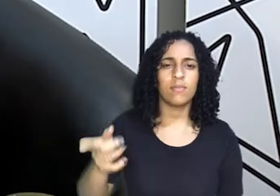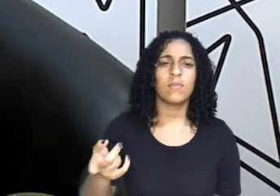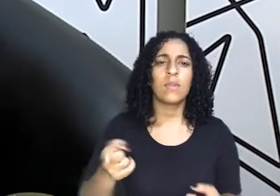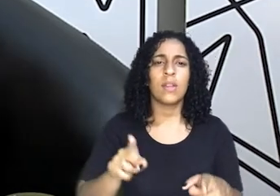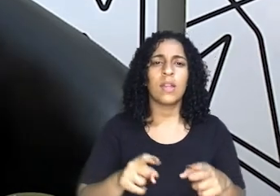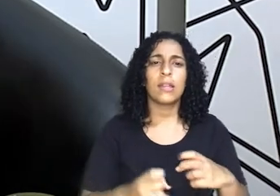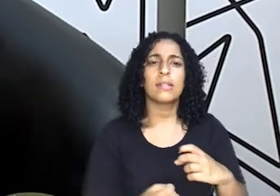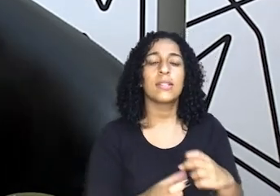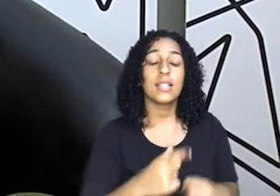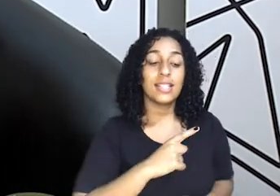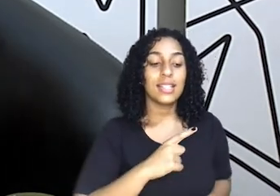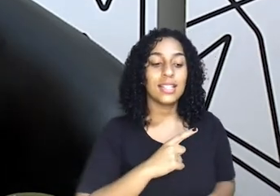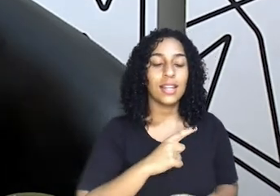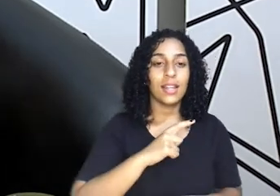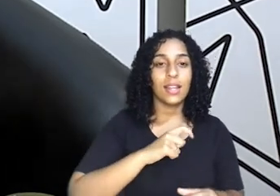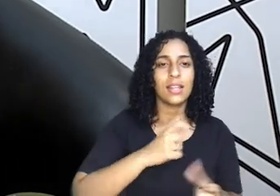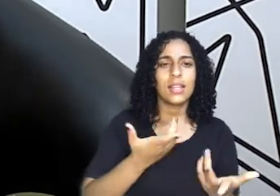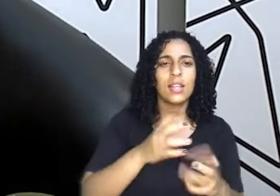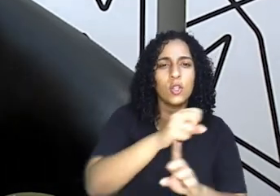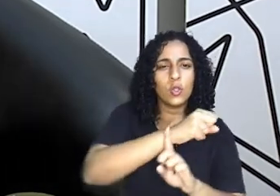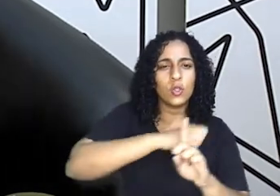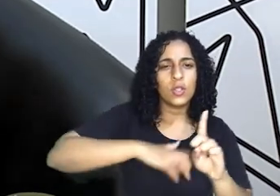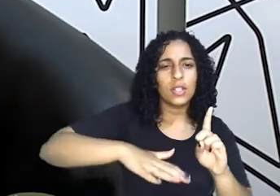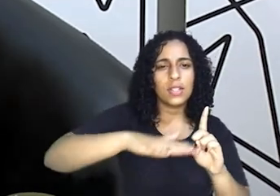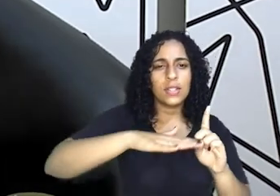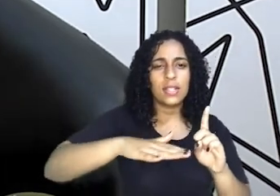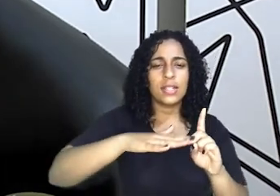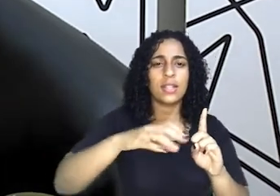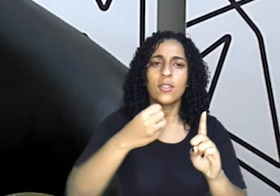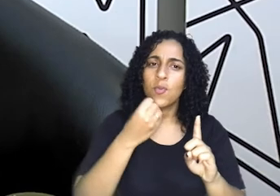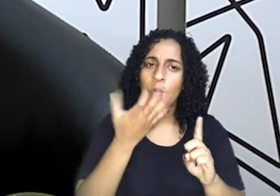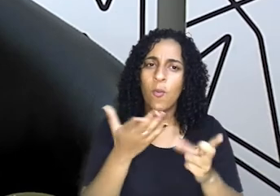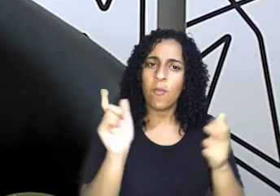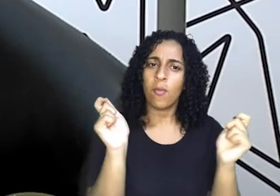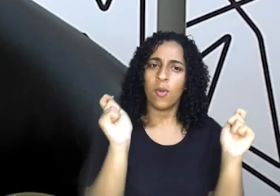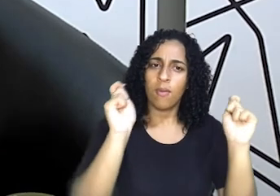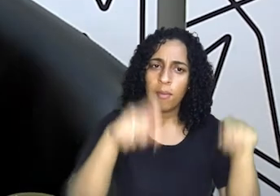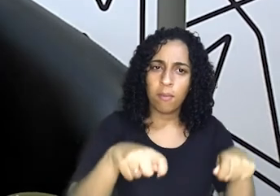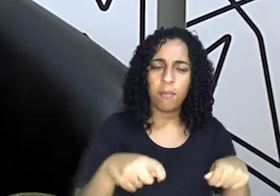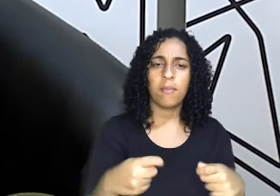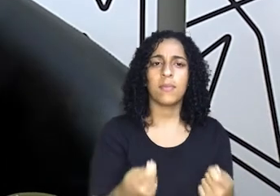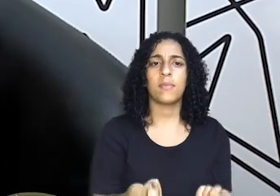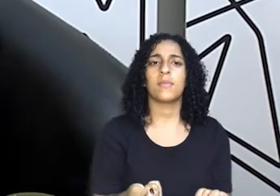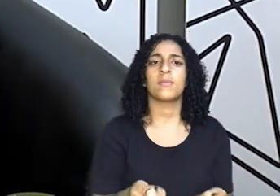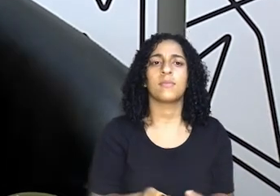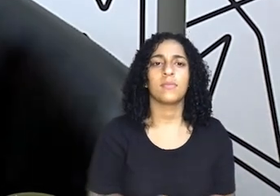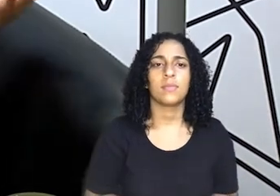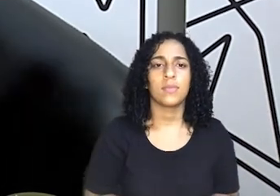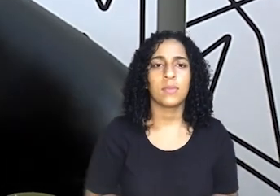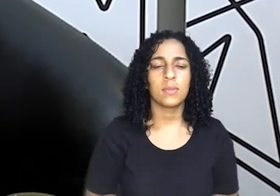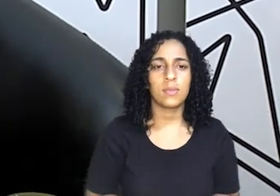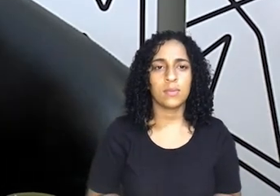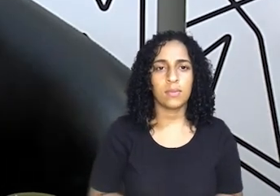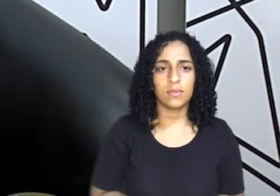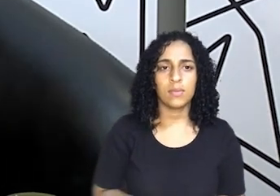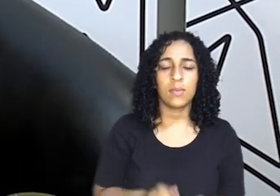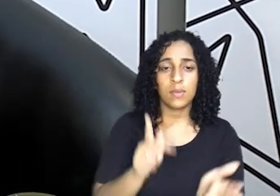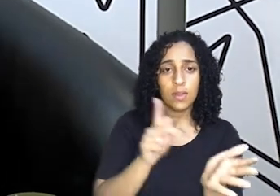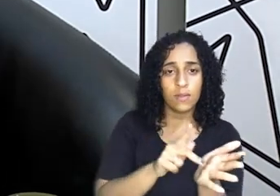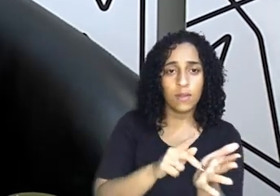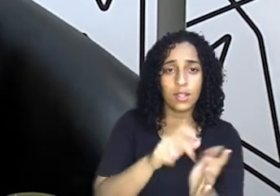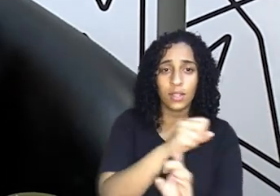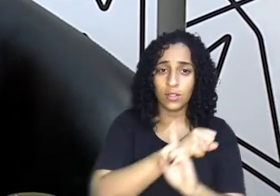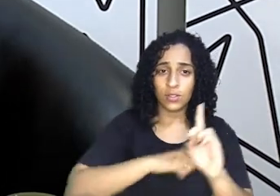gente criar uma sociedade não sexista não onde capacitismo daquele né Não acho que é